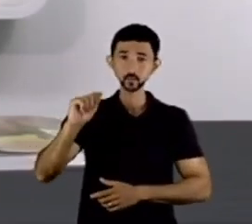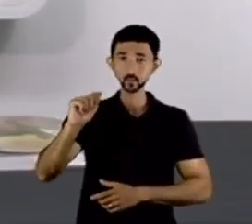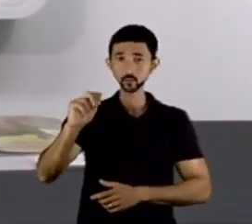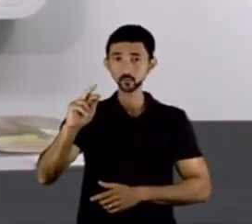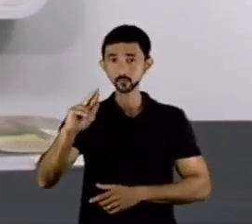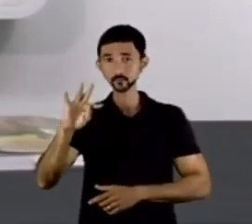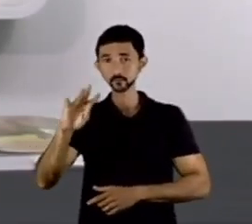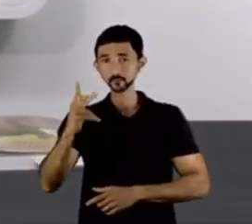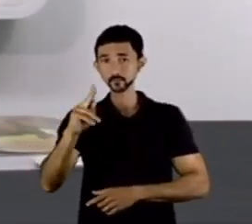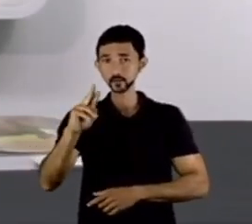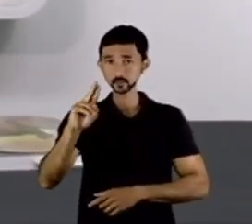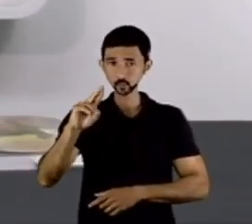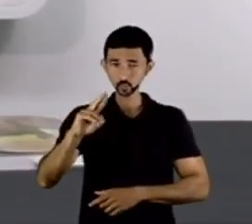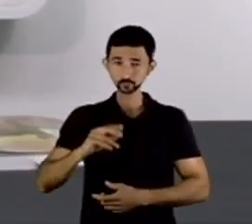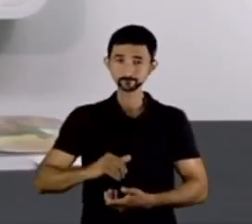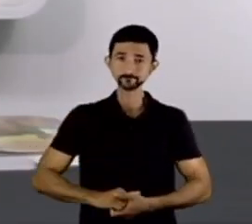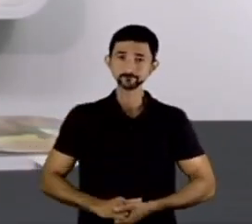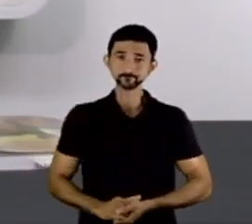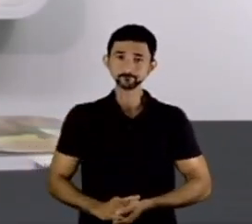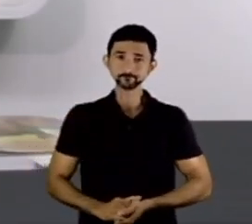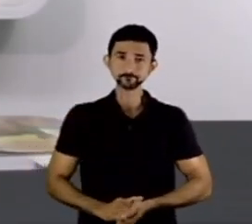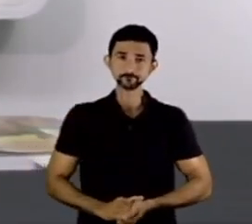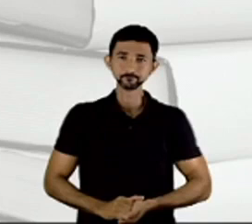Bernardes. Vamos voltar aqui.